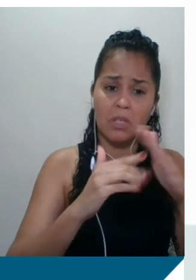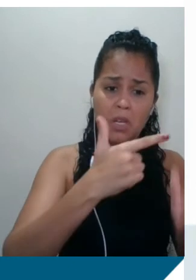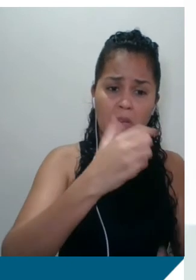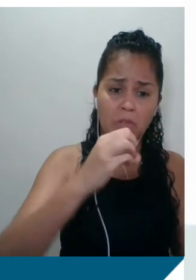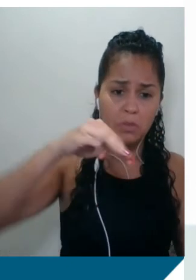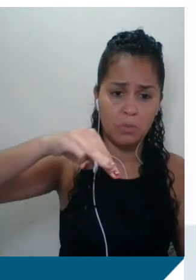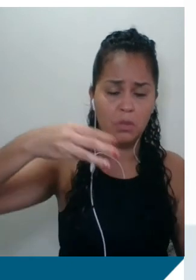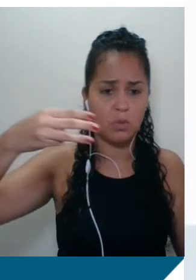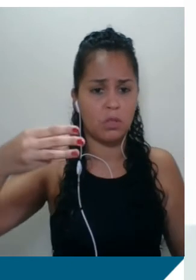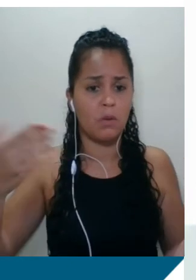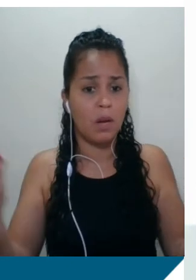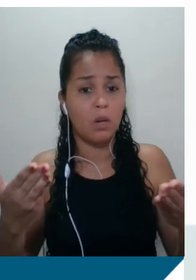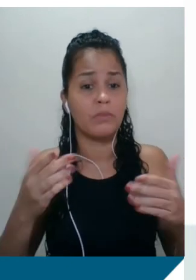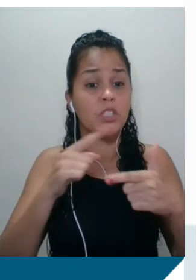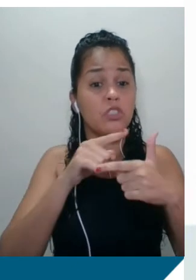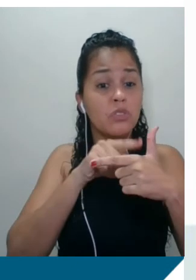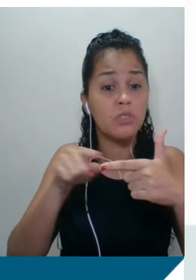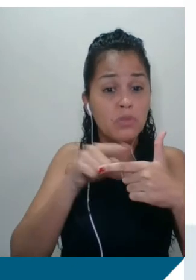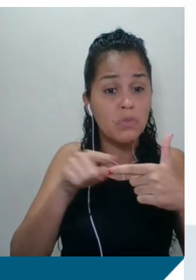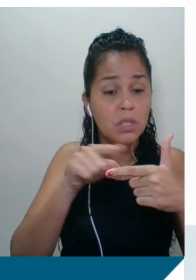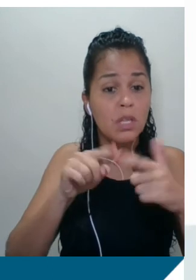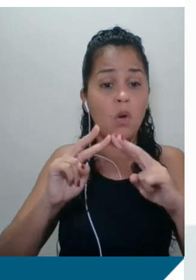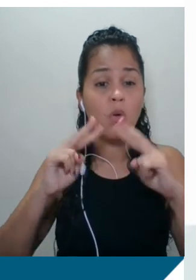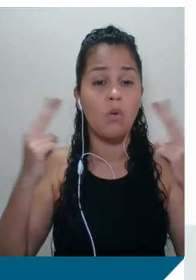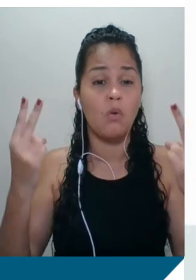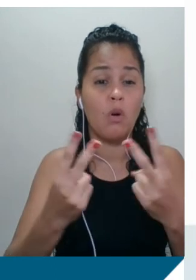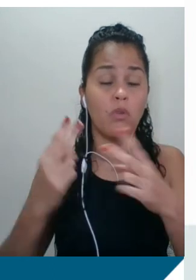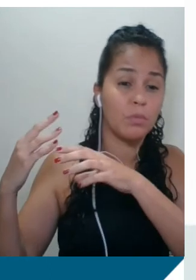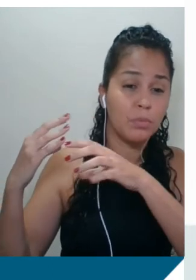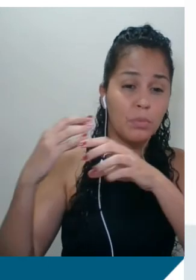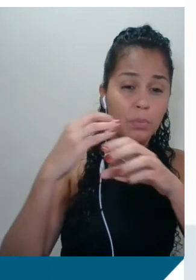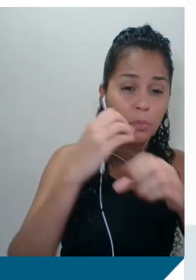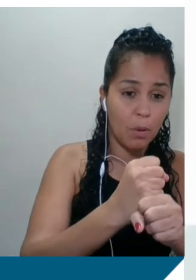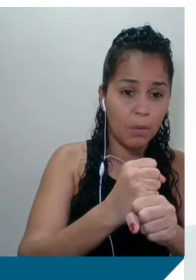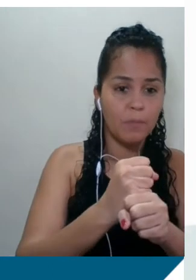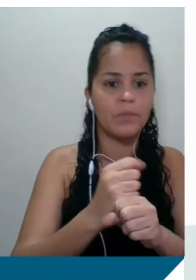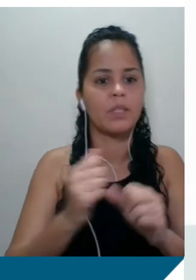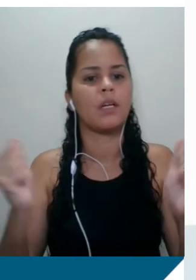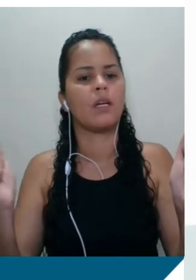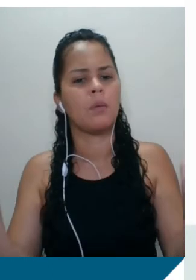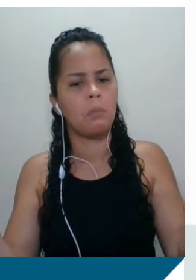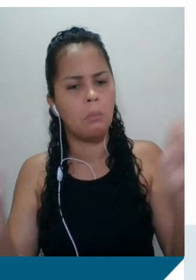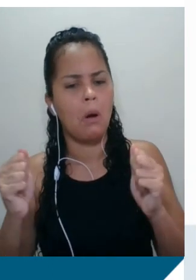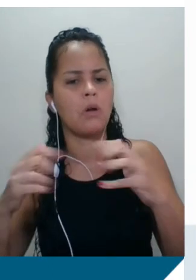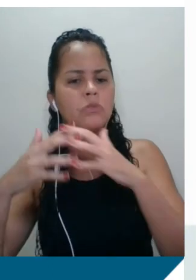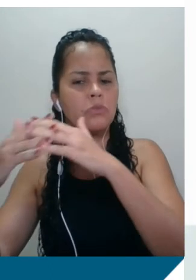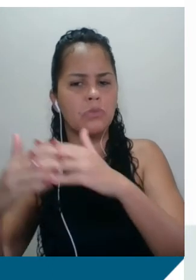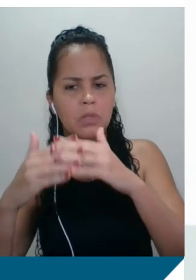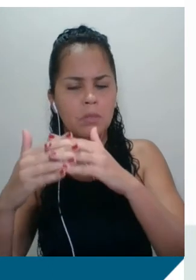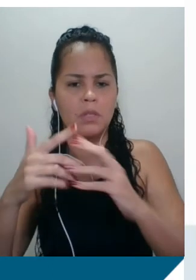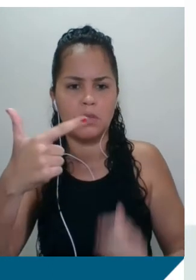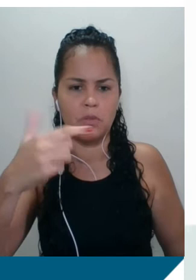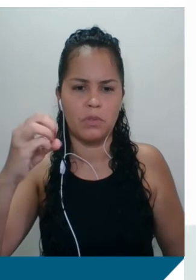basta que a gente faça a divisão do volume total pela capacidade do caminhão, que é 20 metros